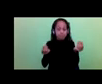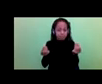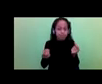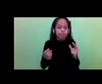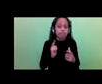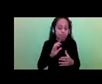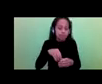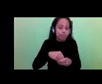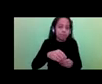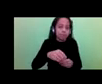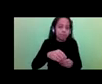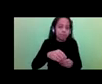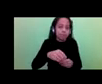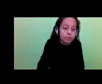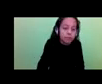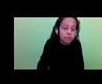ainda estão